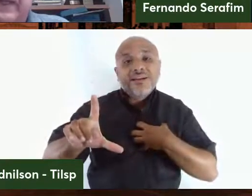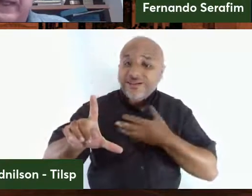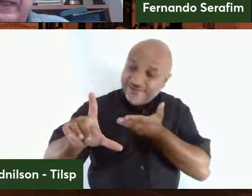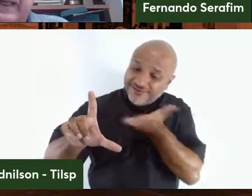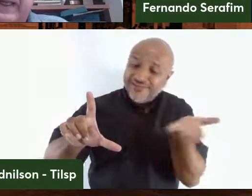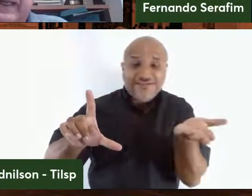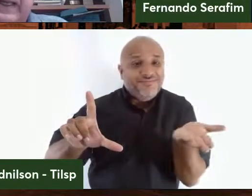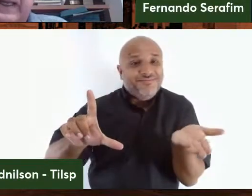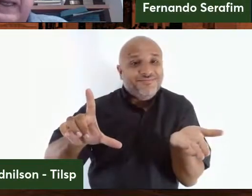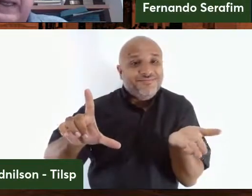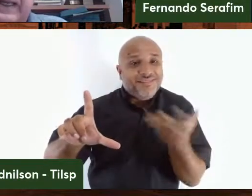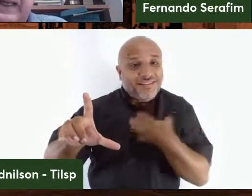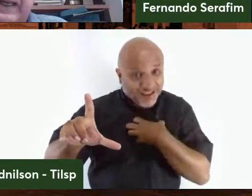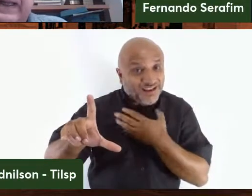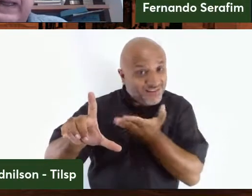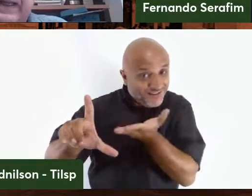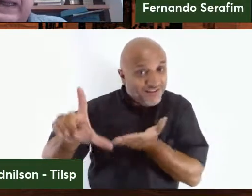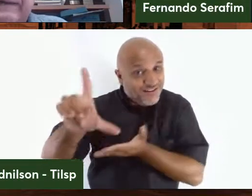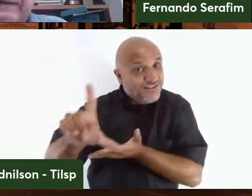né? Ela,